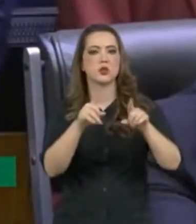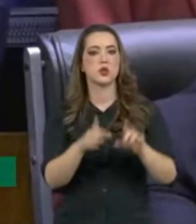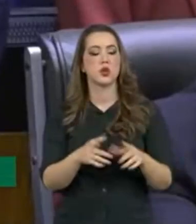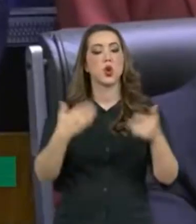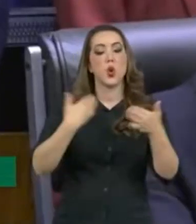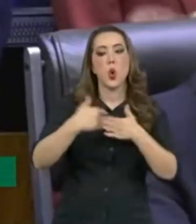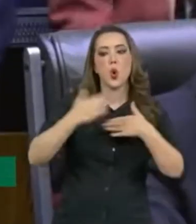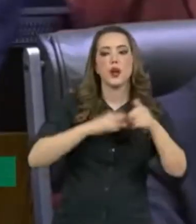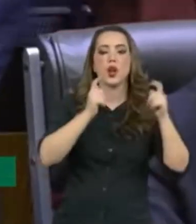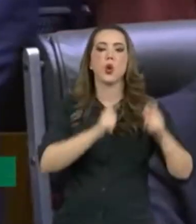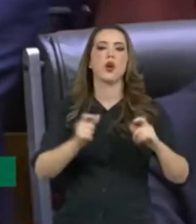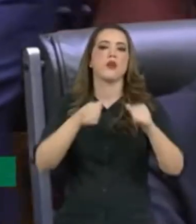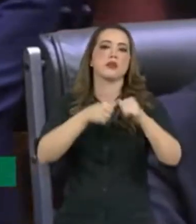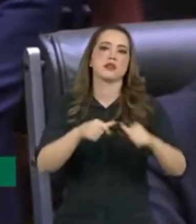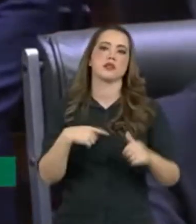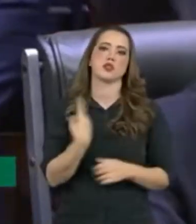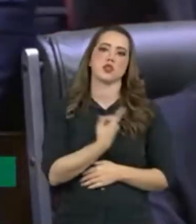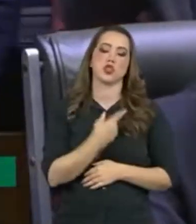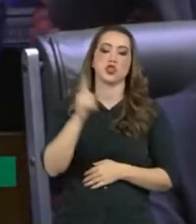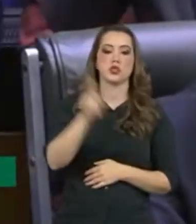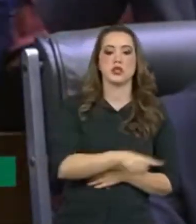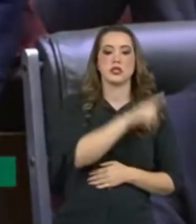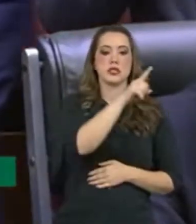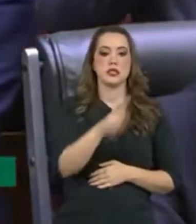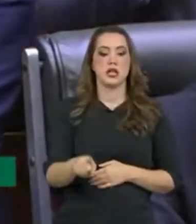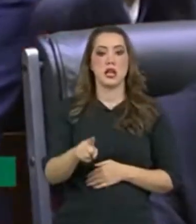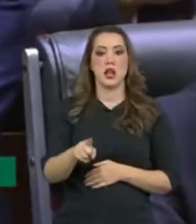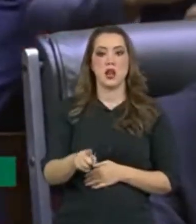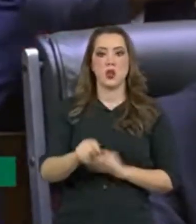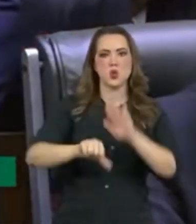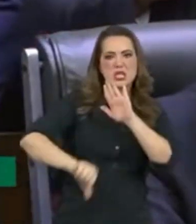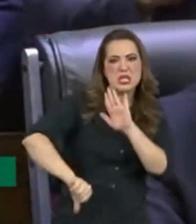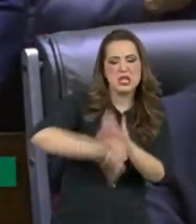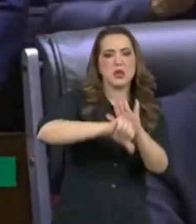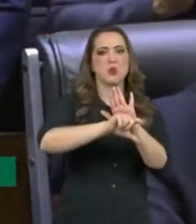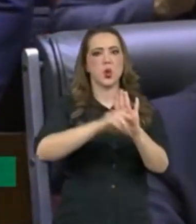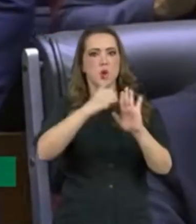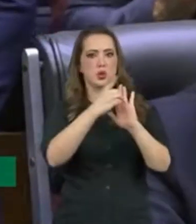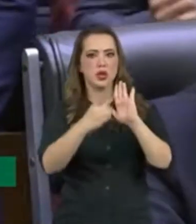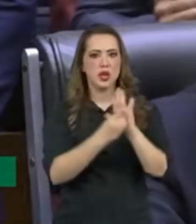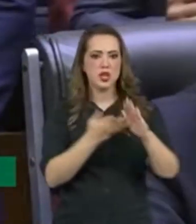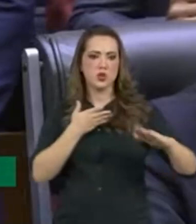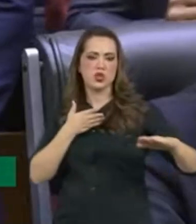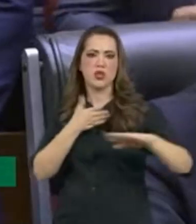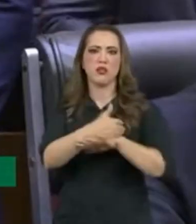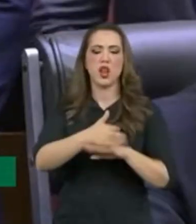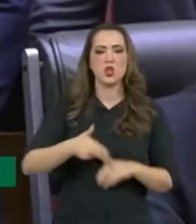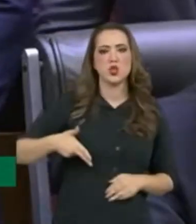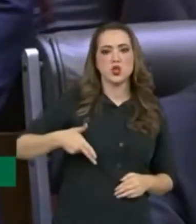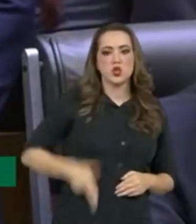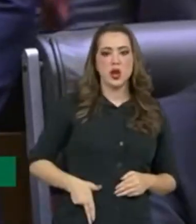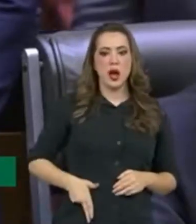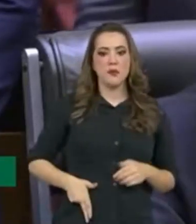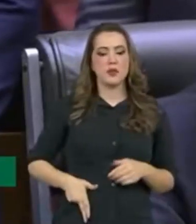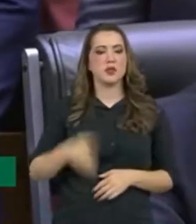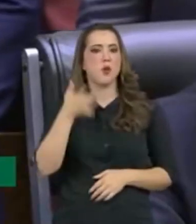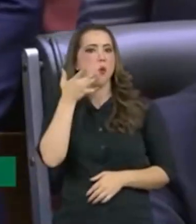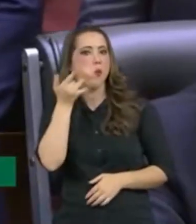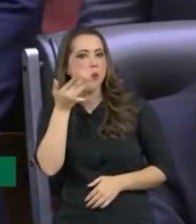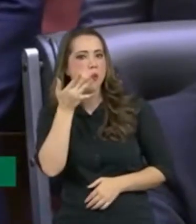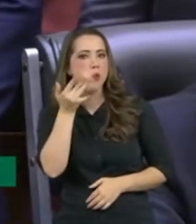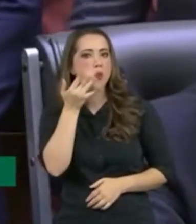vier. Estamos revogando os criminosos decretos de ampliação de acesso a armas e munições que